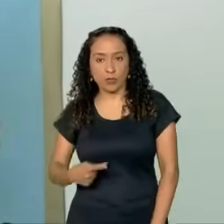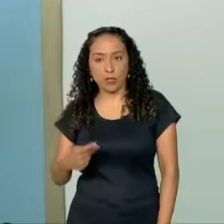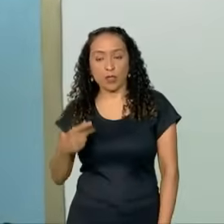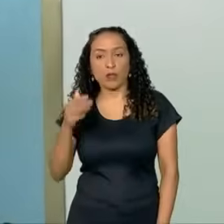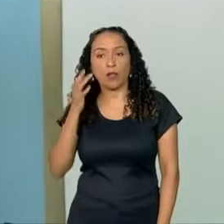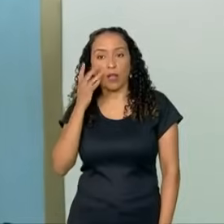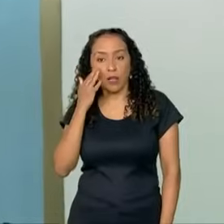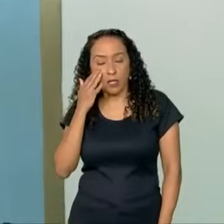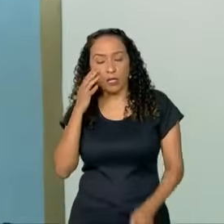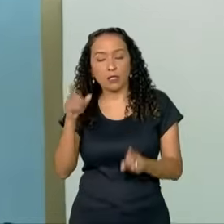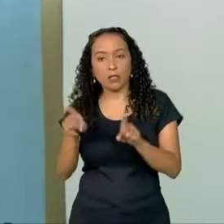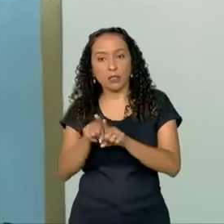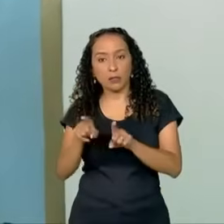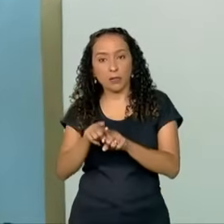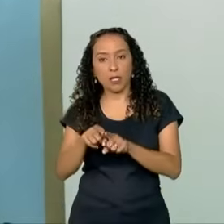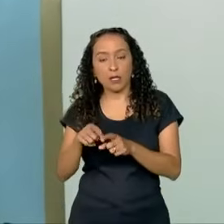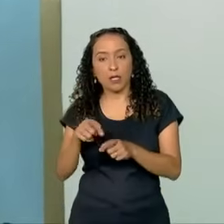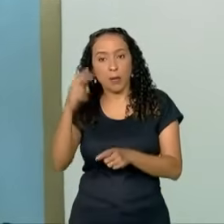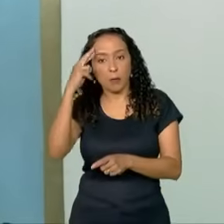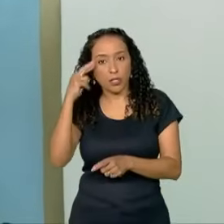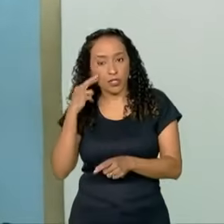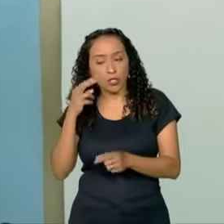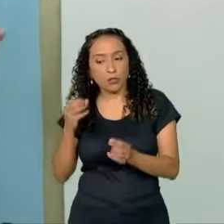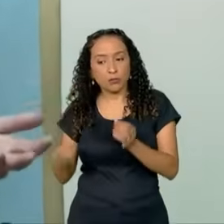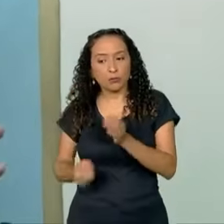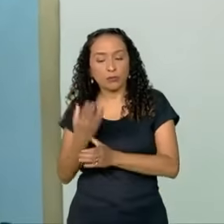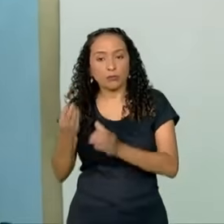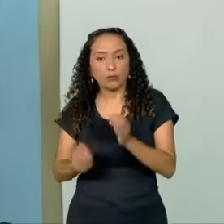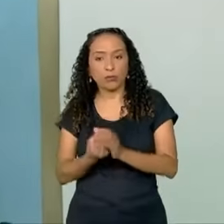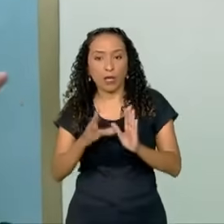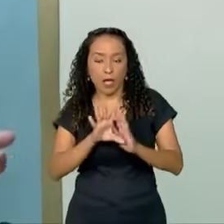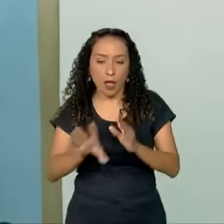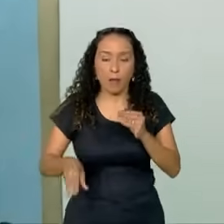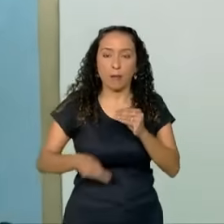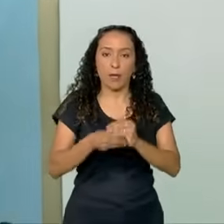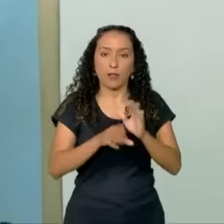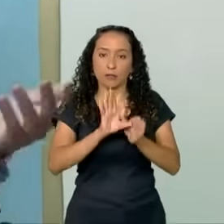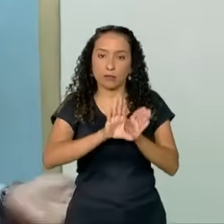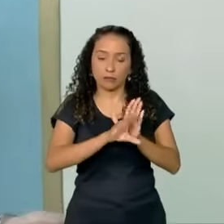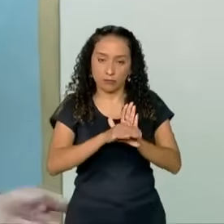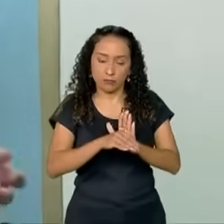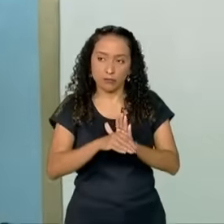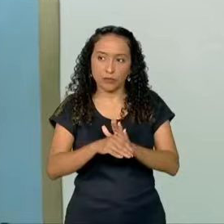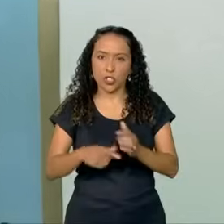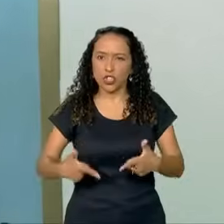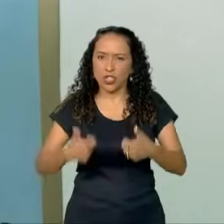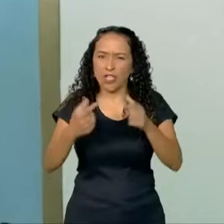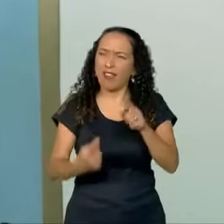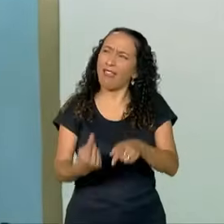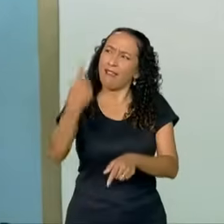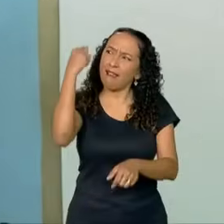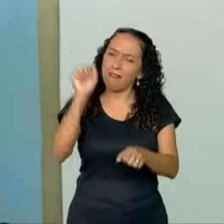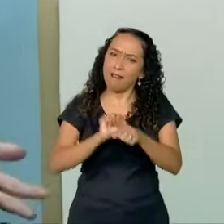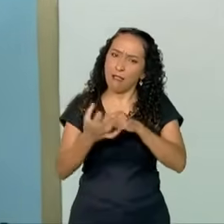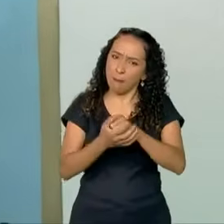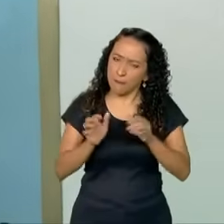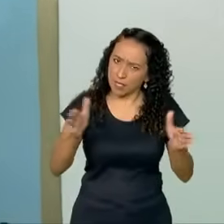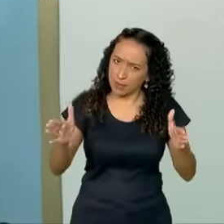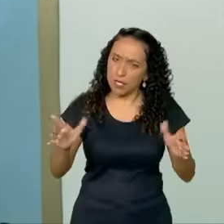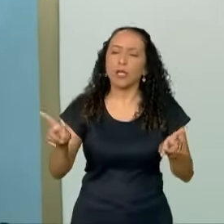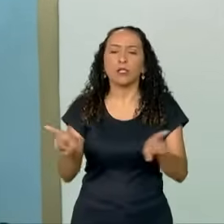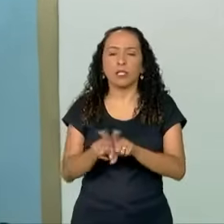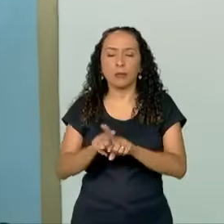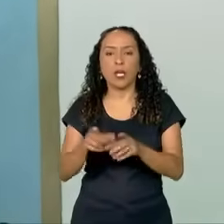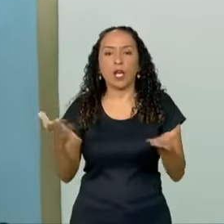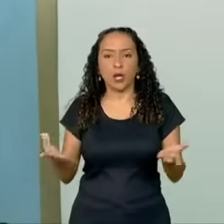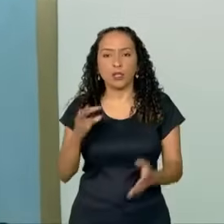com o presidente Rodrigo Pacheco, da construção da emenda constitucional do orçamento de guerra, lá na época da pandemia,